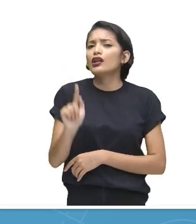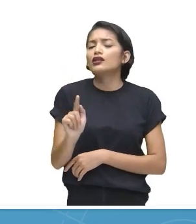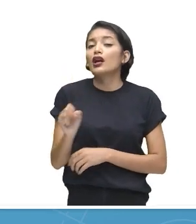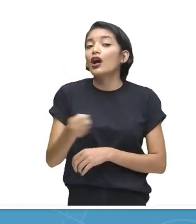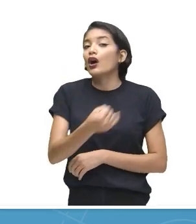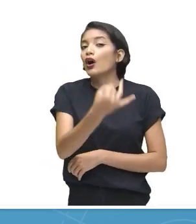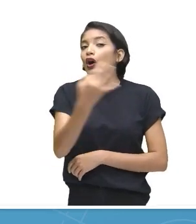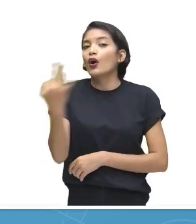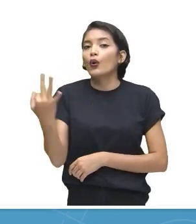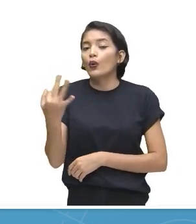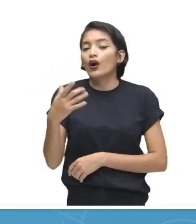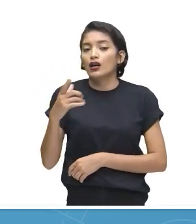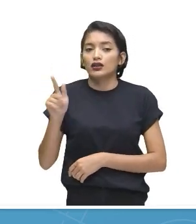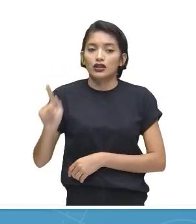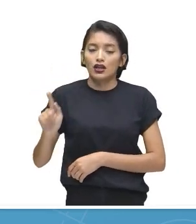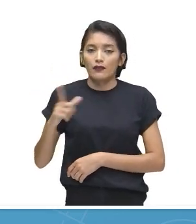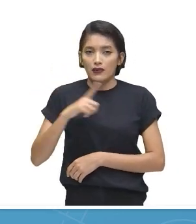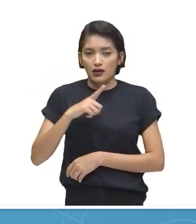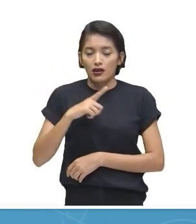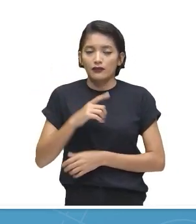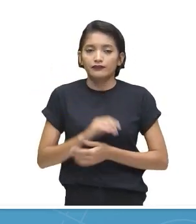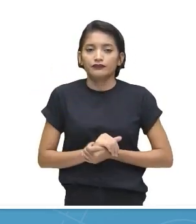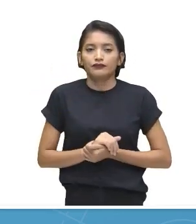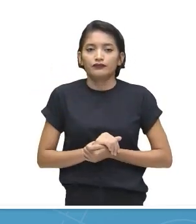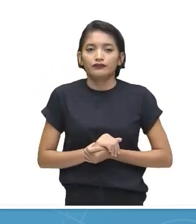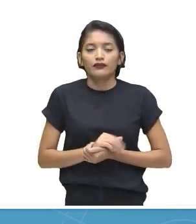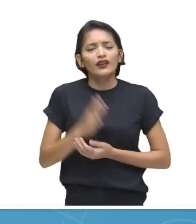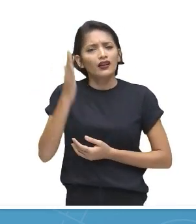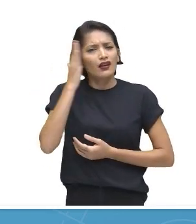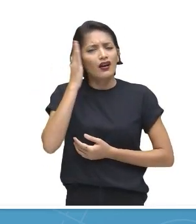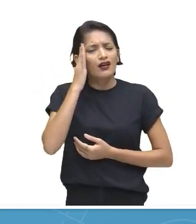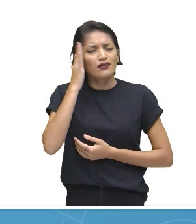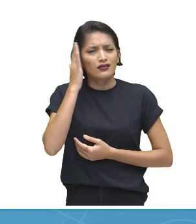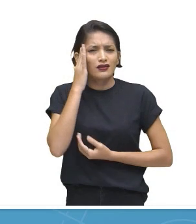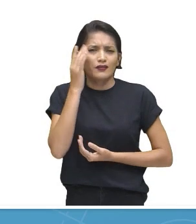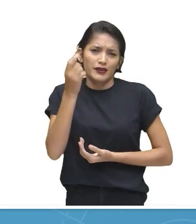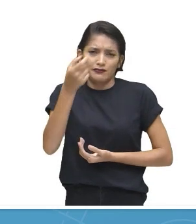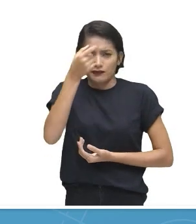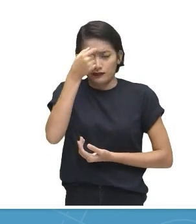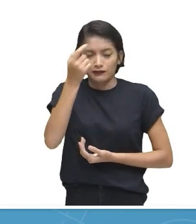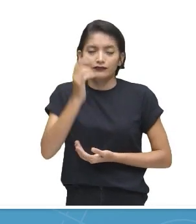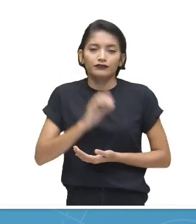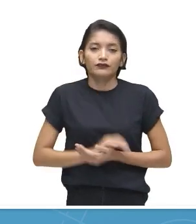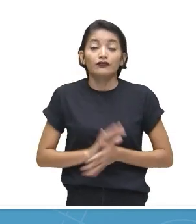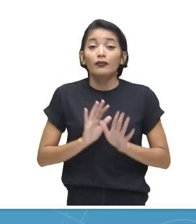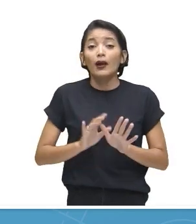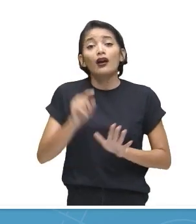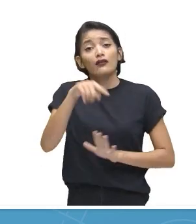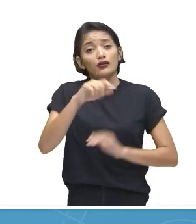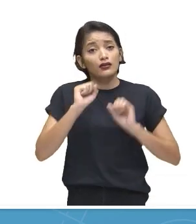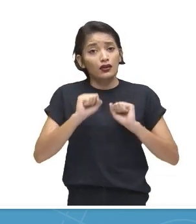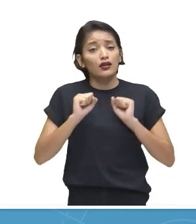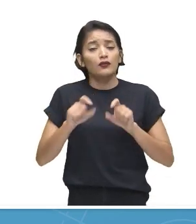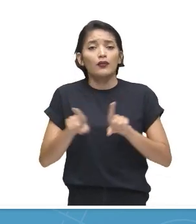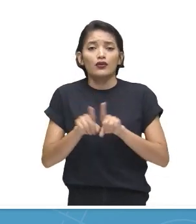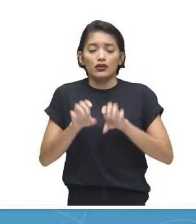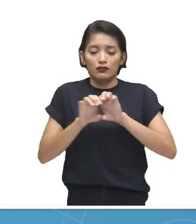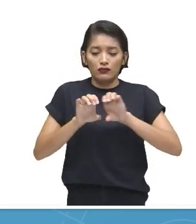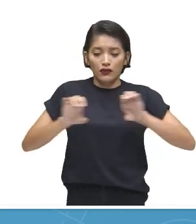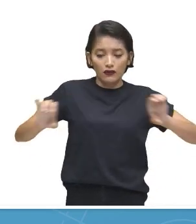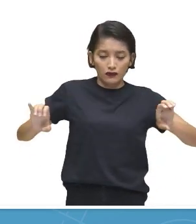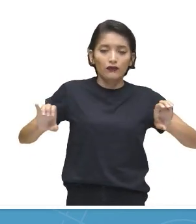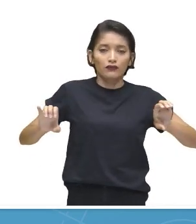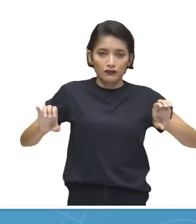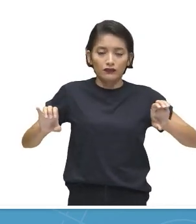quantas gramas nós temos? Então, como eu disse, de cabeça a gente consegue resolver essa questão. Mas você também pode aplicar aí uma fórmula,